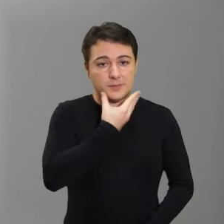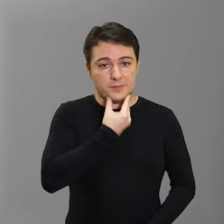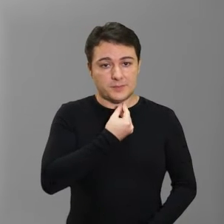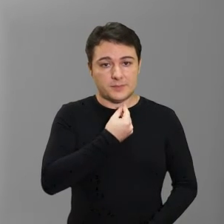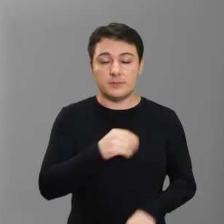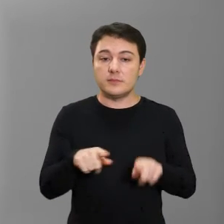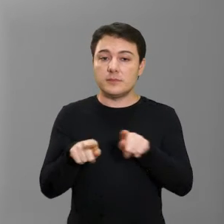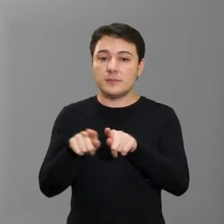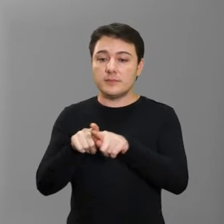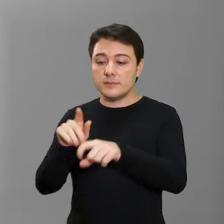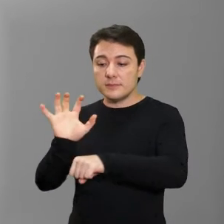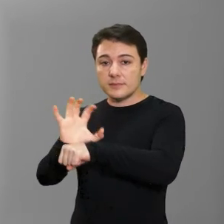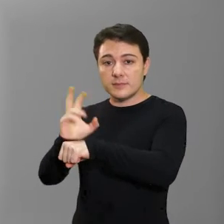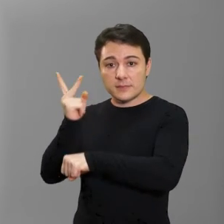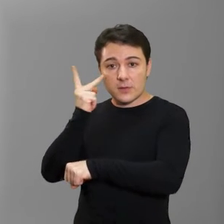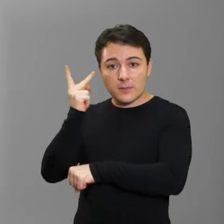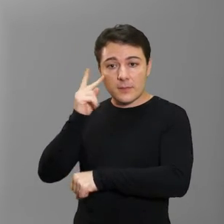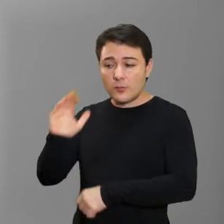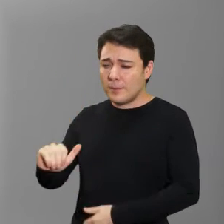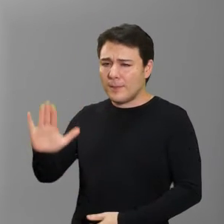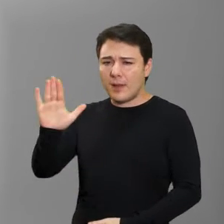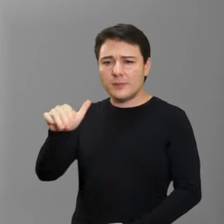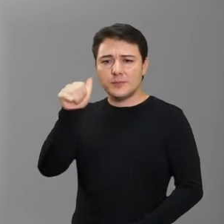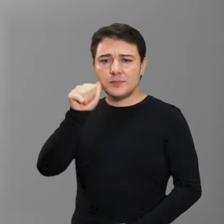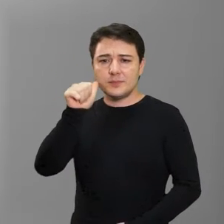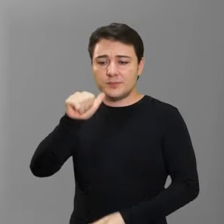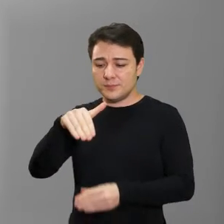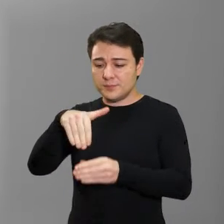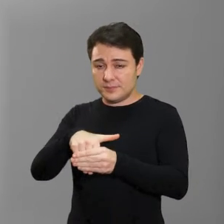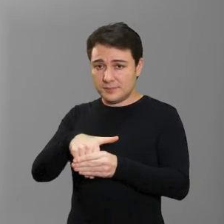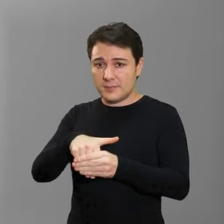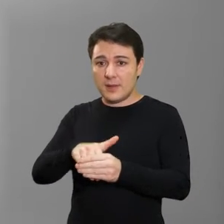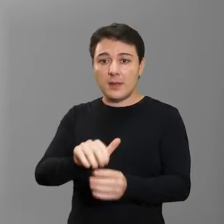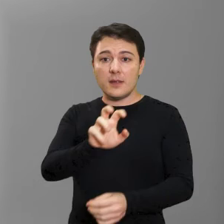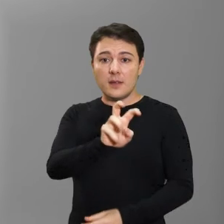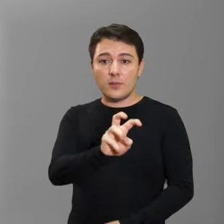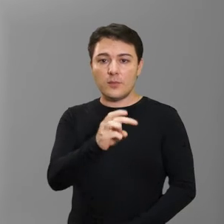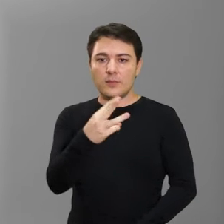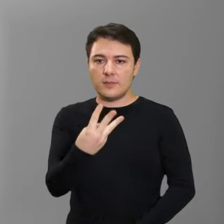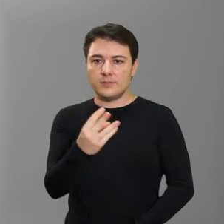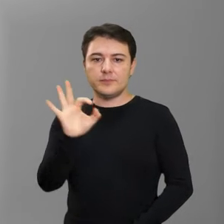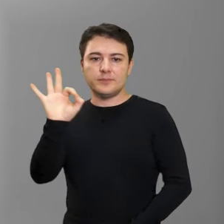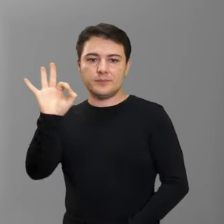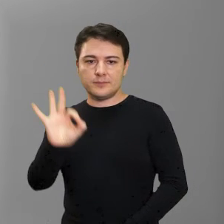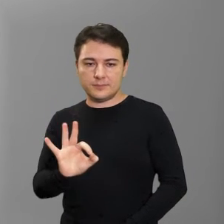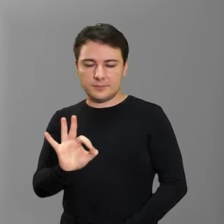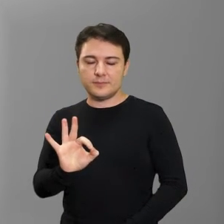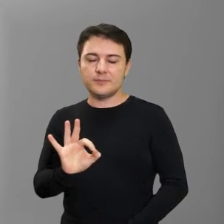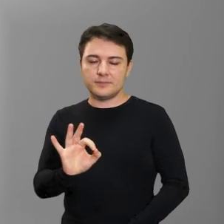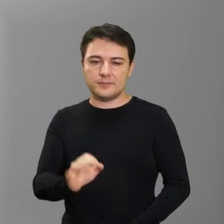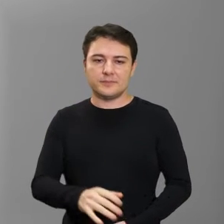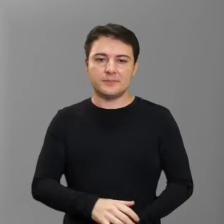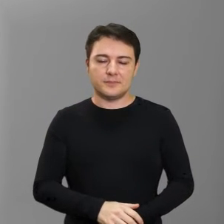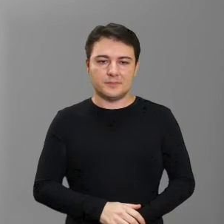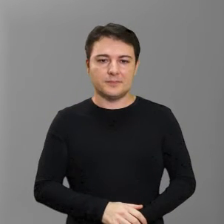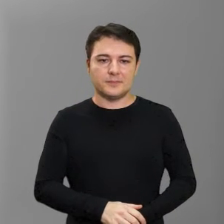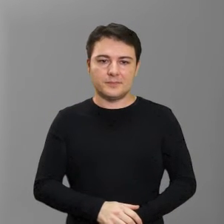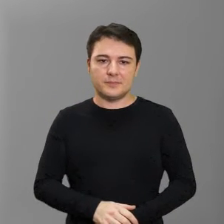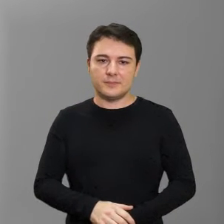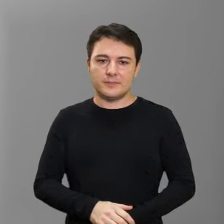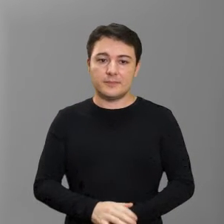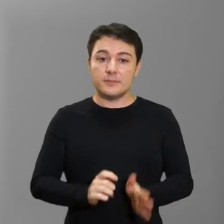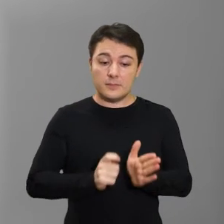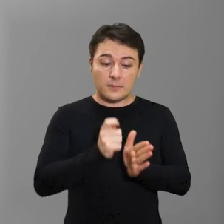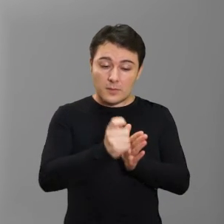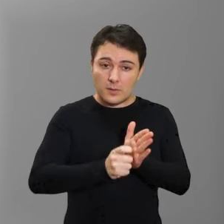52,5% do total. O eleitorado feminino também é maioria no estado de São Paulo, representando